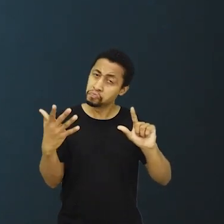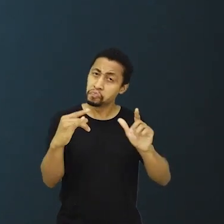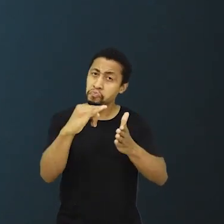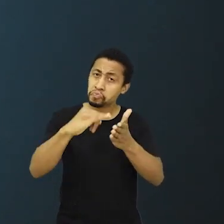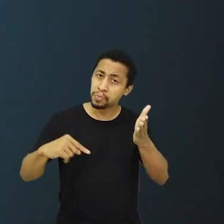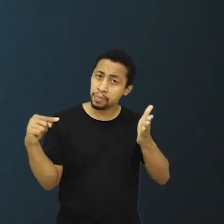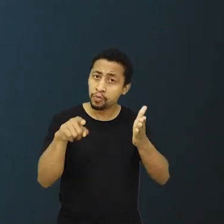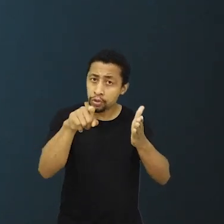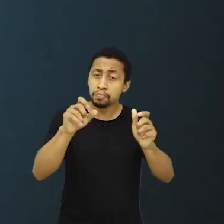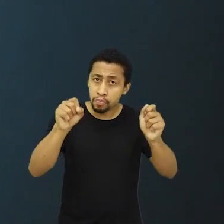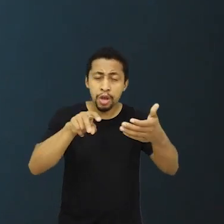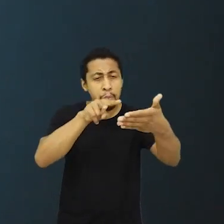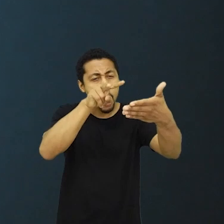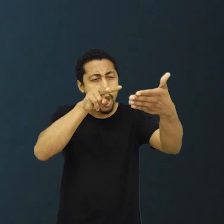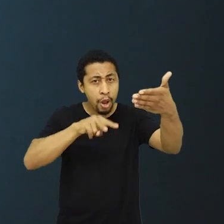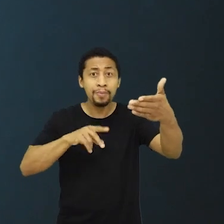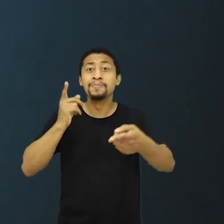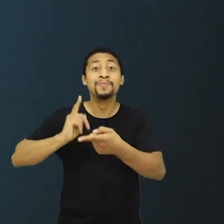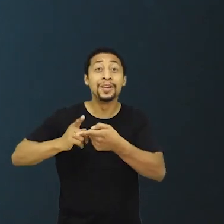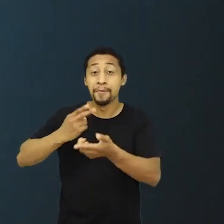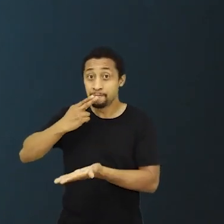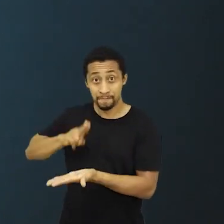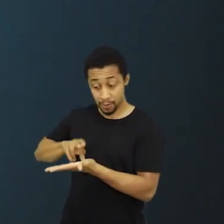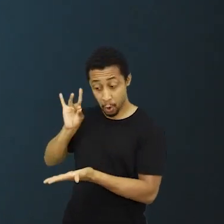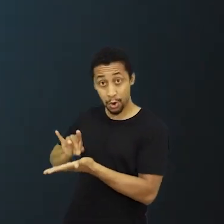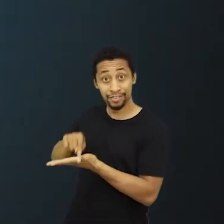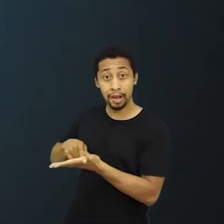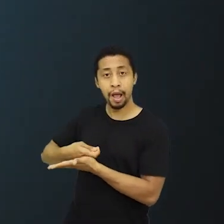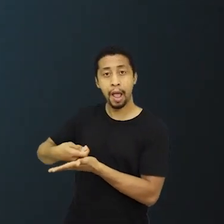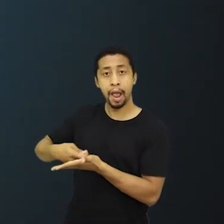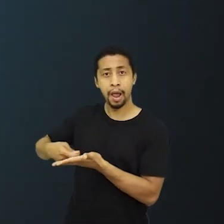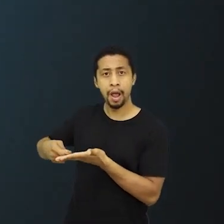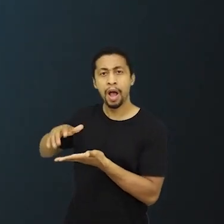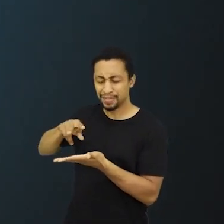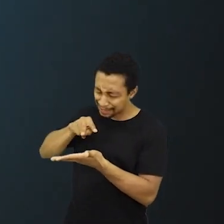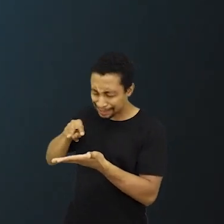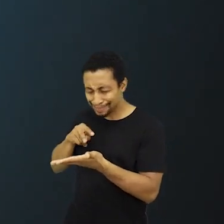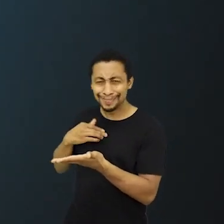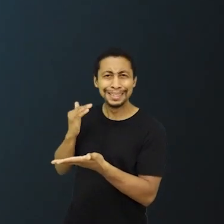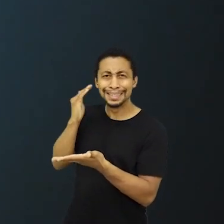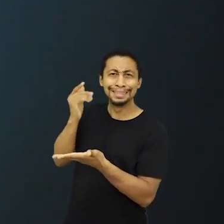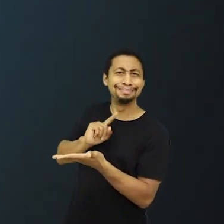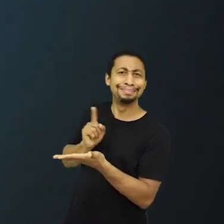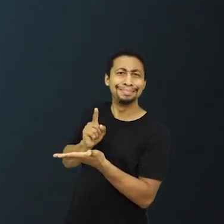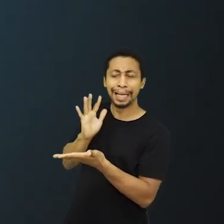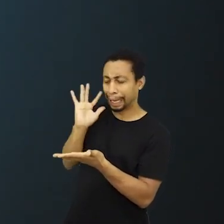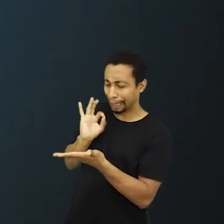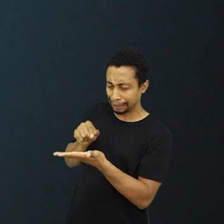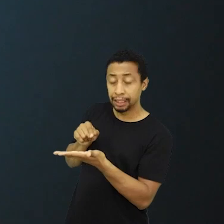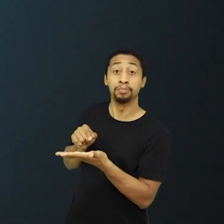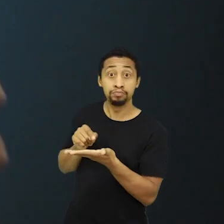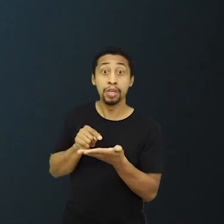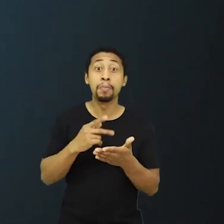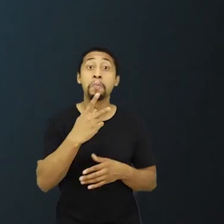em que você tem acesso ao texto, até porque às vezes a caligrafia, enfim. Igual com tudo que ele escreveu, todas as matérias que saíram em